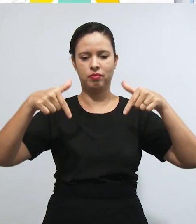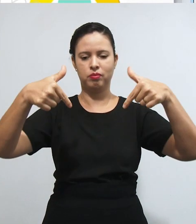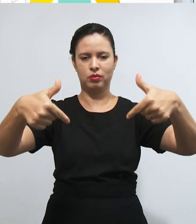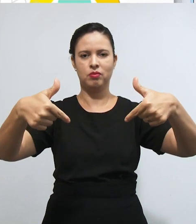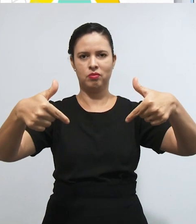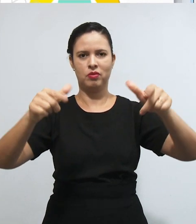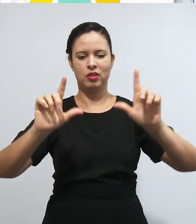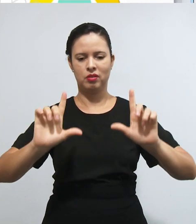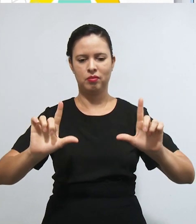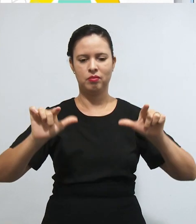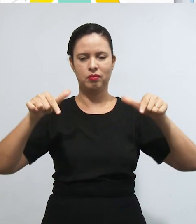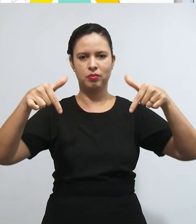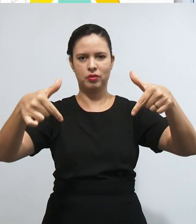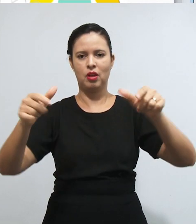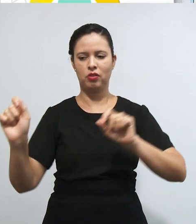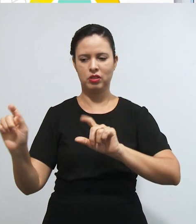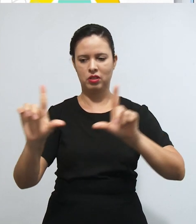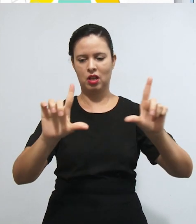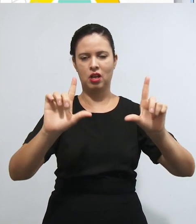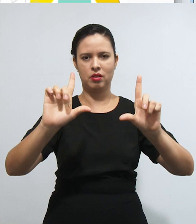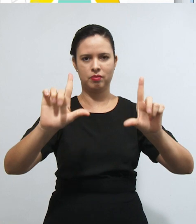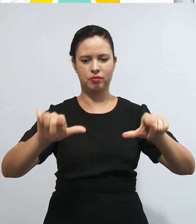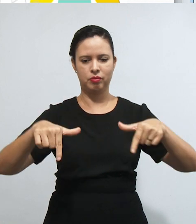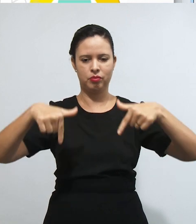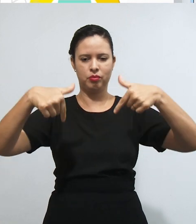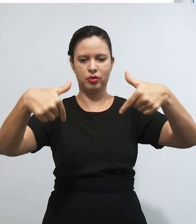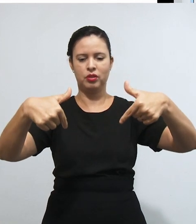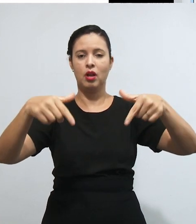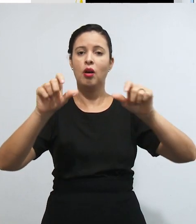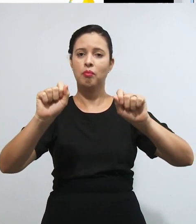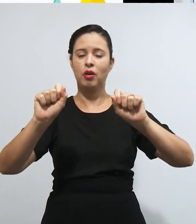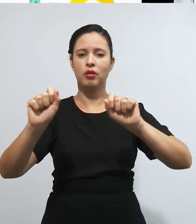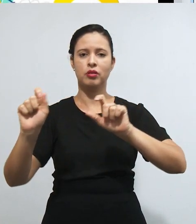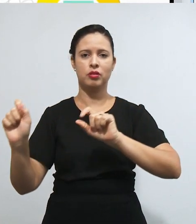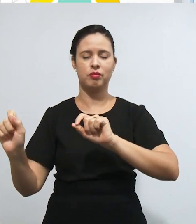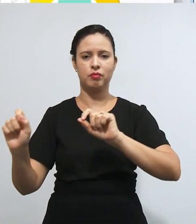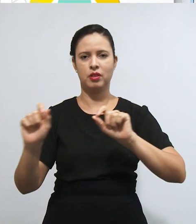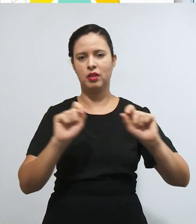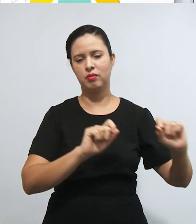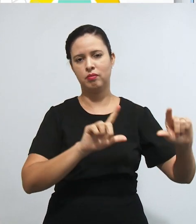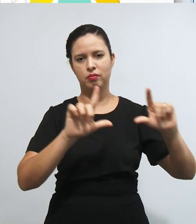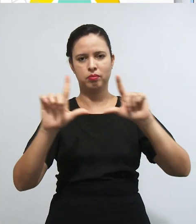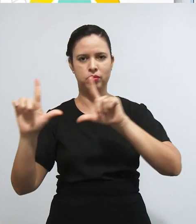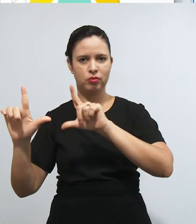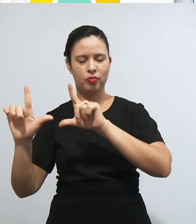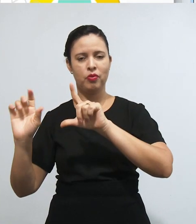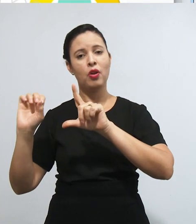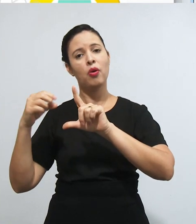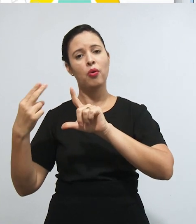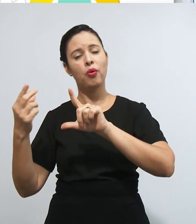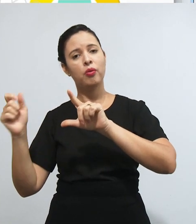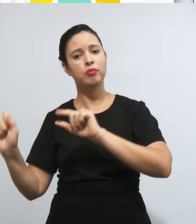efeito aqui, ó, que vocês estão vendo, certo? Mas você pode mudar ele para a direita, aí ele traz aqui a mudança do cubo aqui à direita, né,